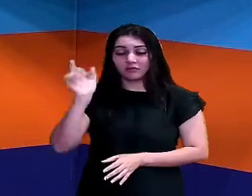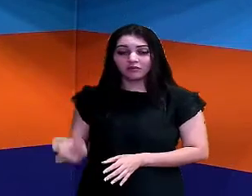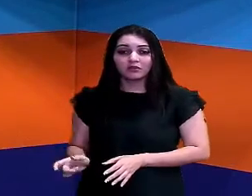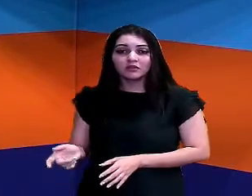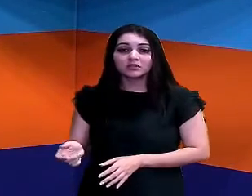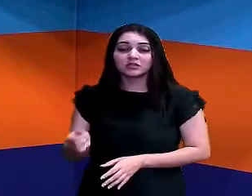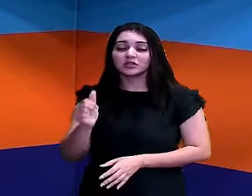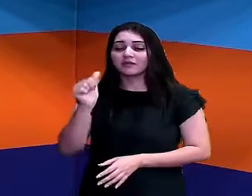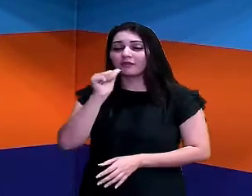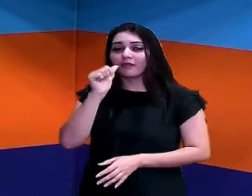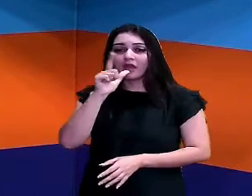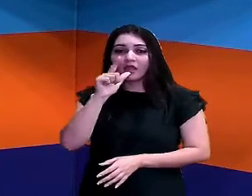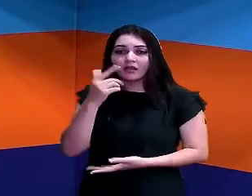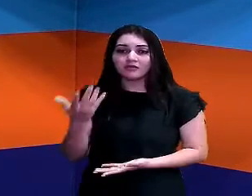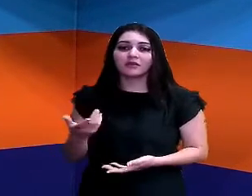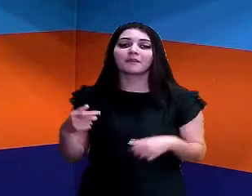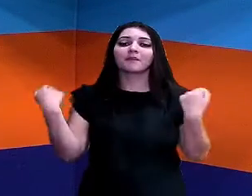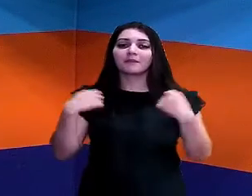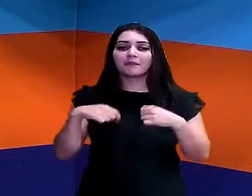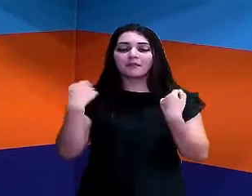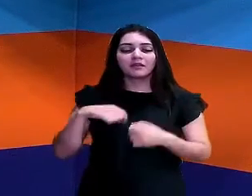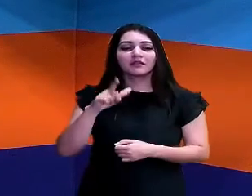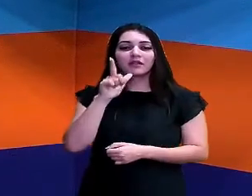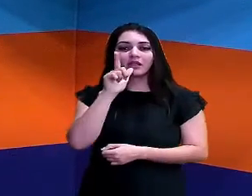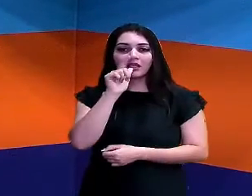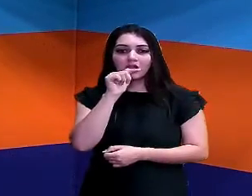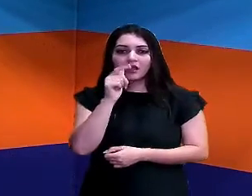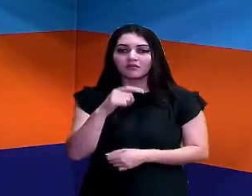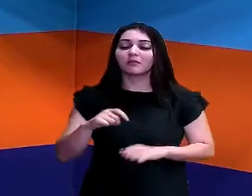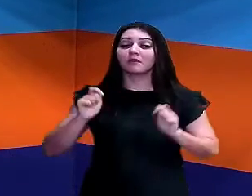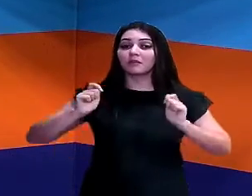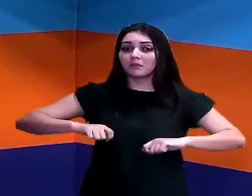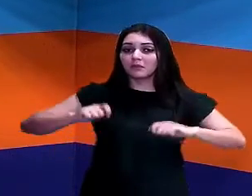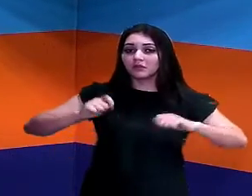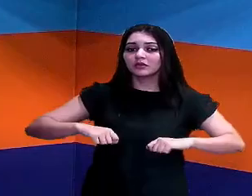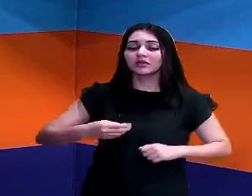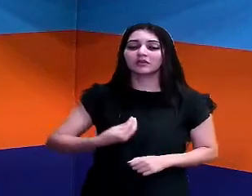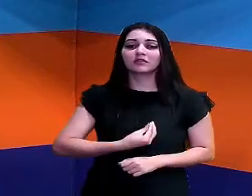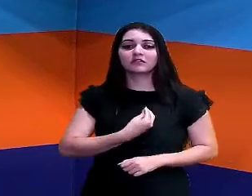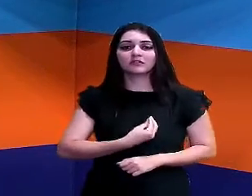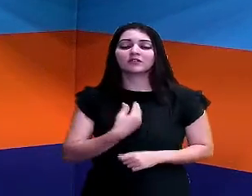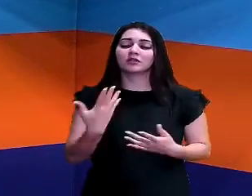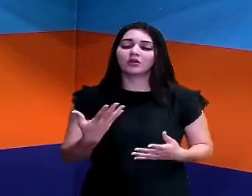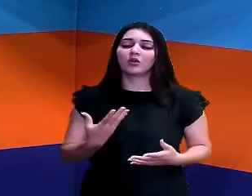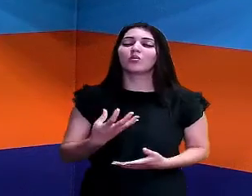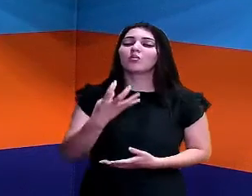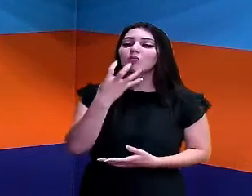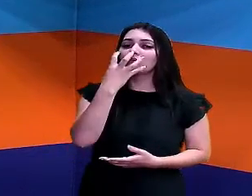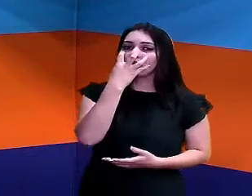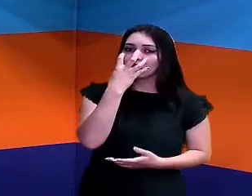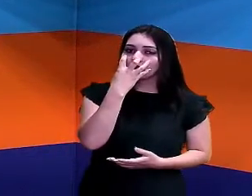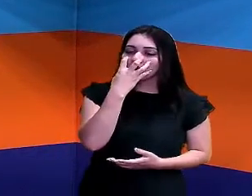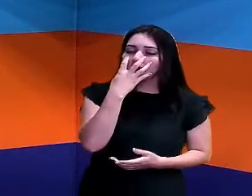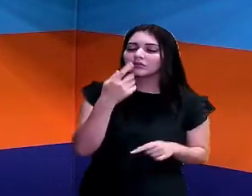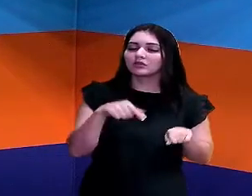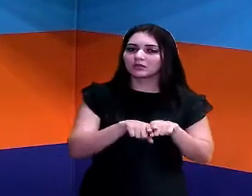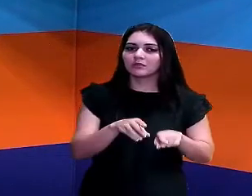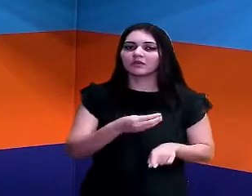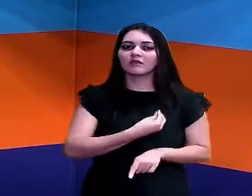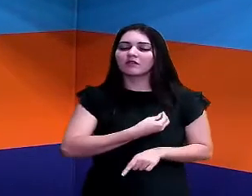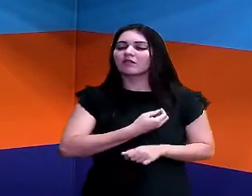beber água, tá? A gente precisa da água para poder viver. Tanto o cãozinho, que é um ser vivo, como qualquer